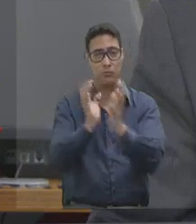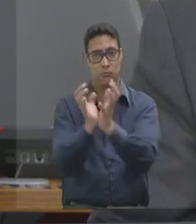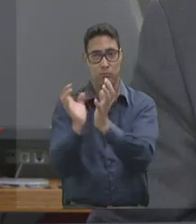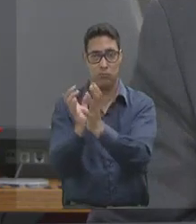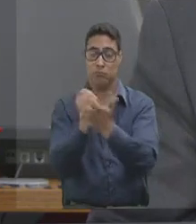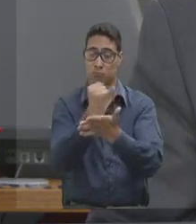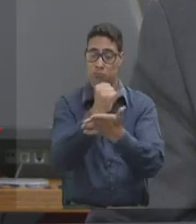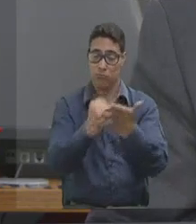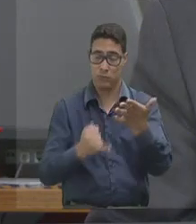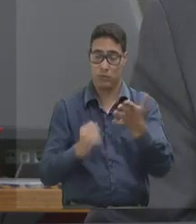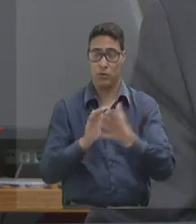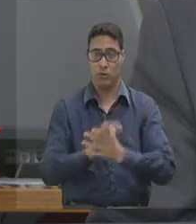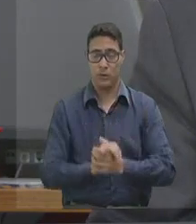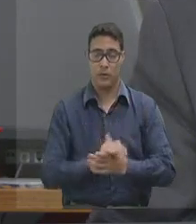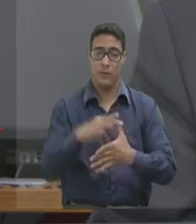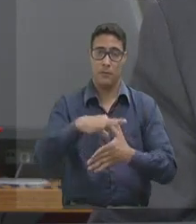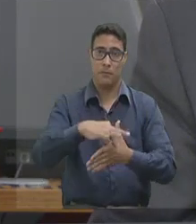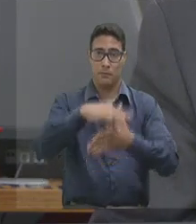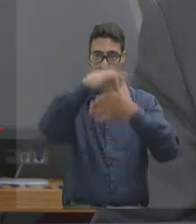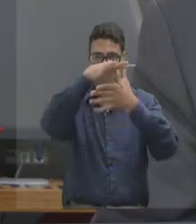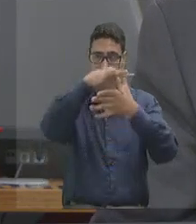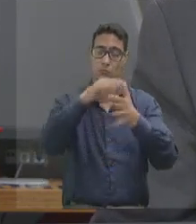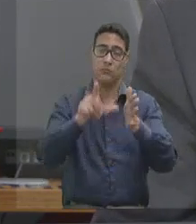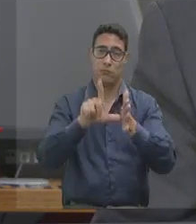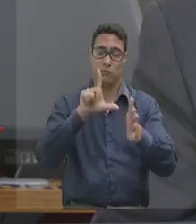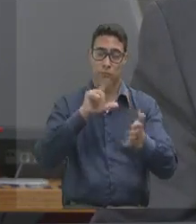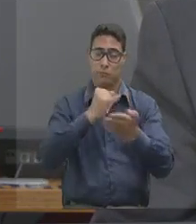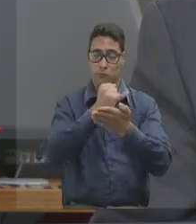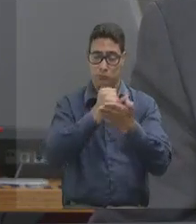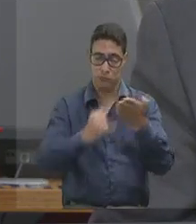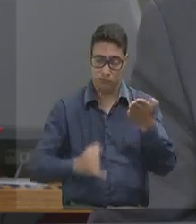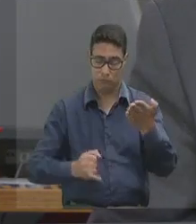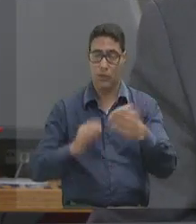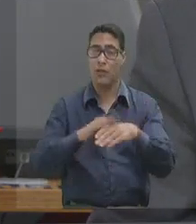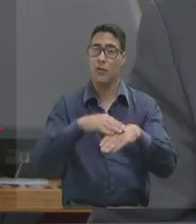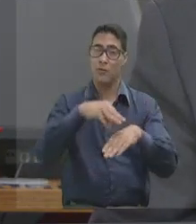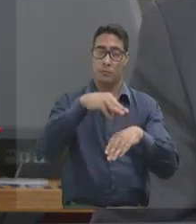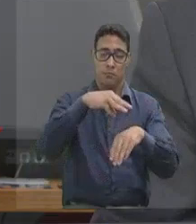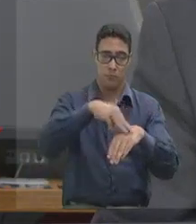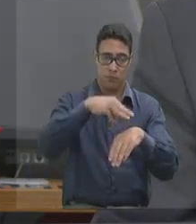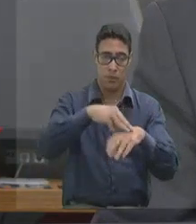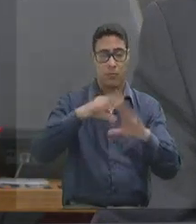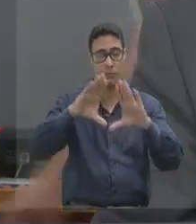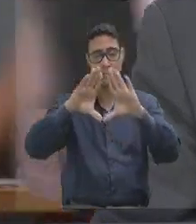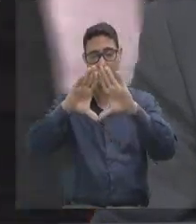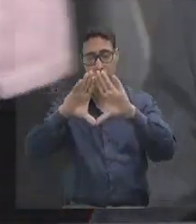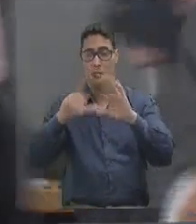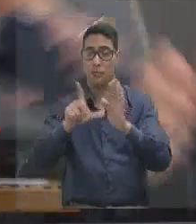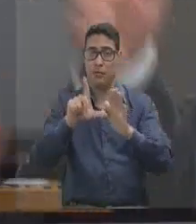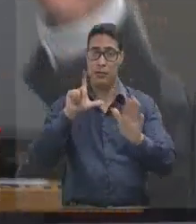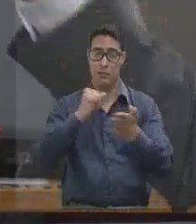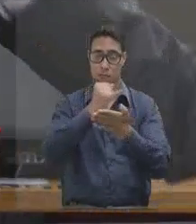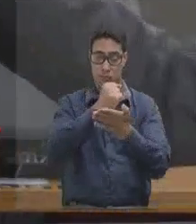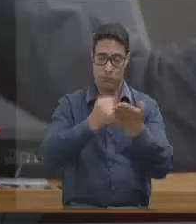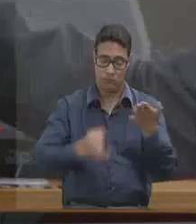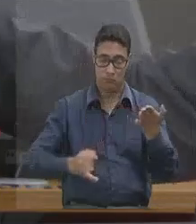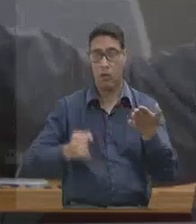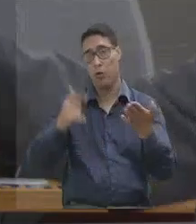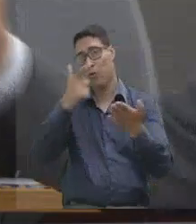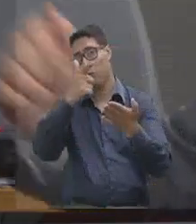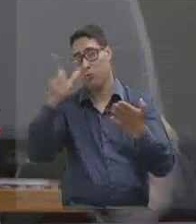ordem de inscrição líderes por ordens que são membros da mesa da Assembleia por ordem de descrição demais